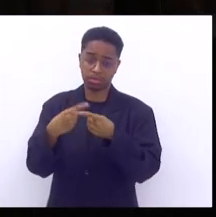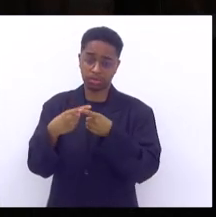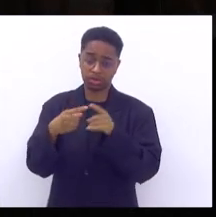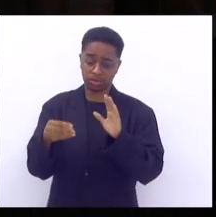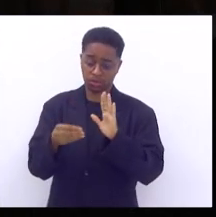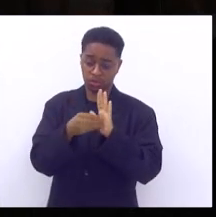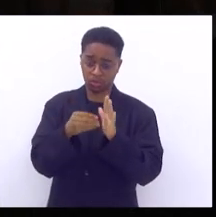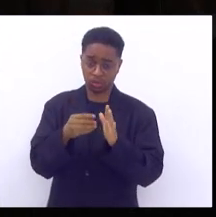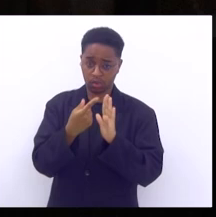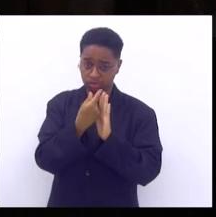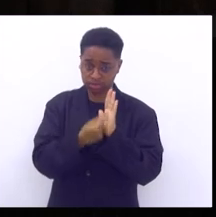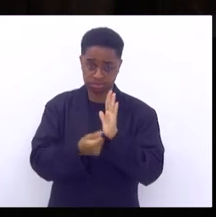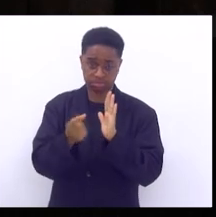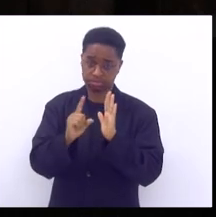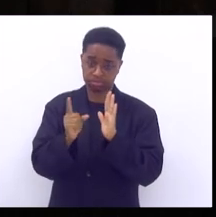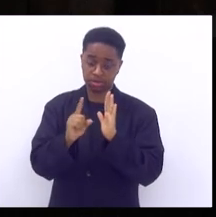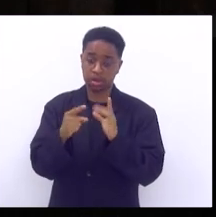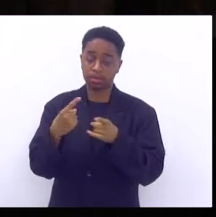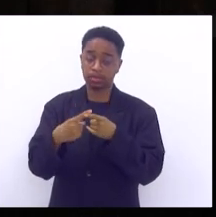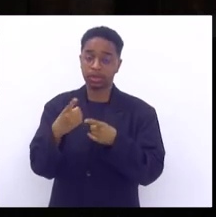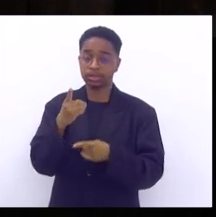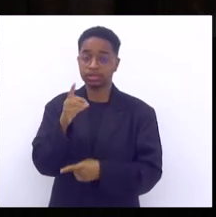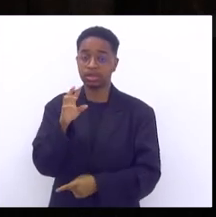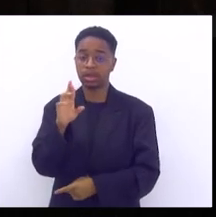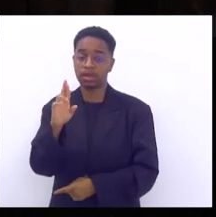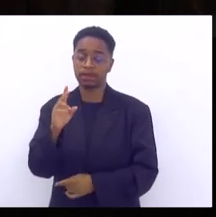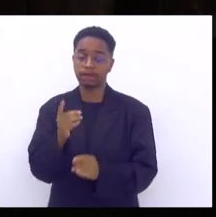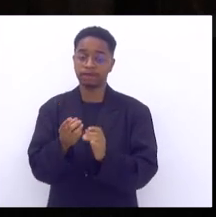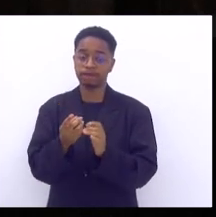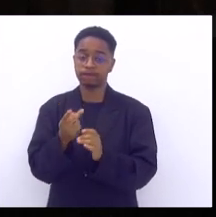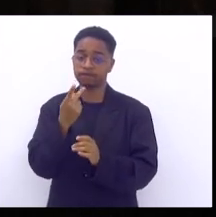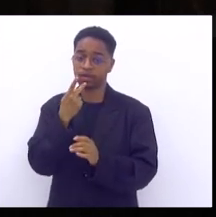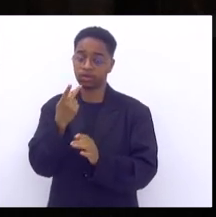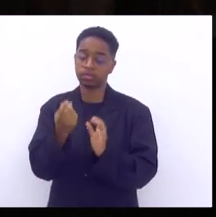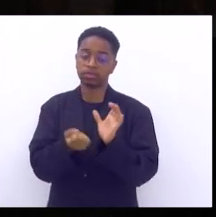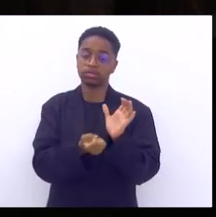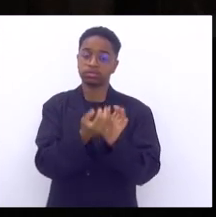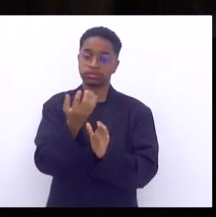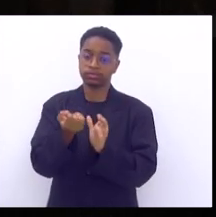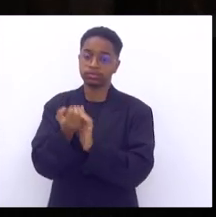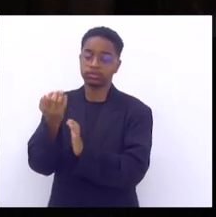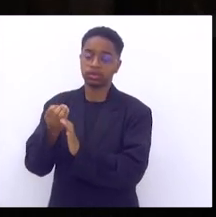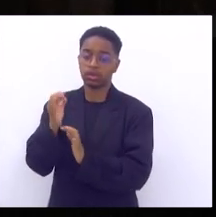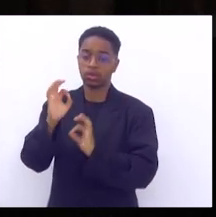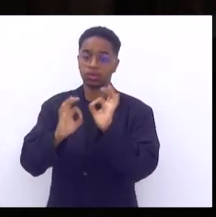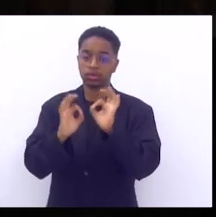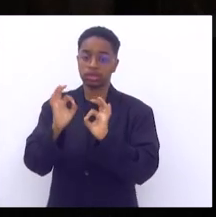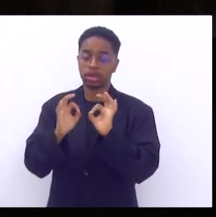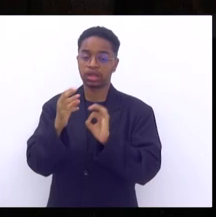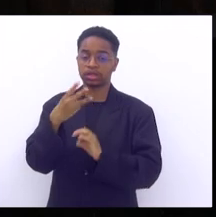orçamento. Porque o DR diz que vai instalar 340